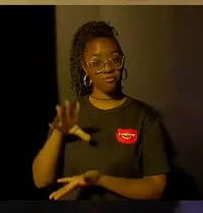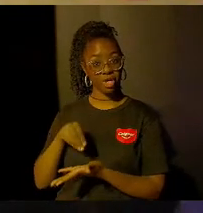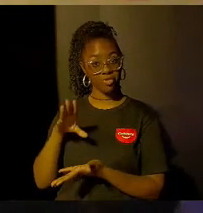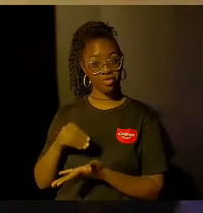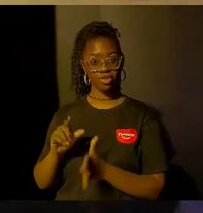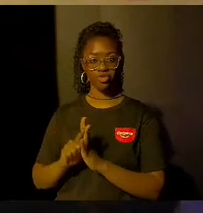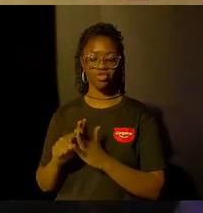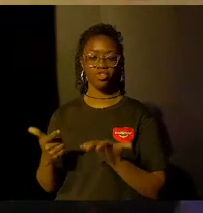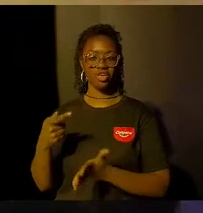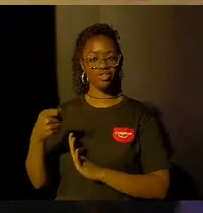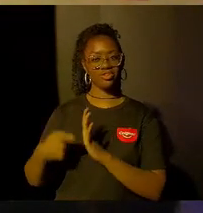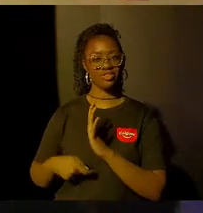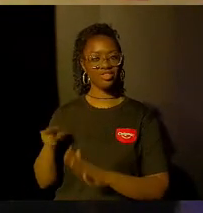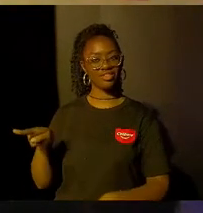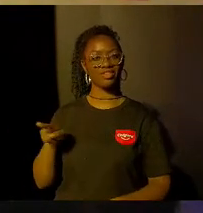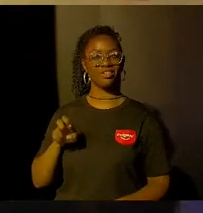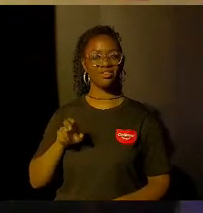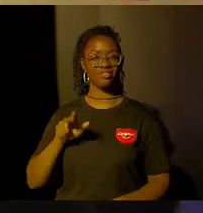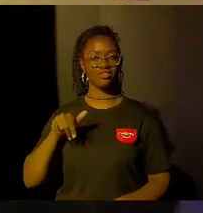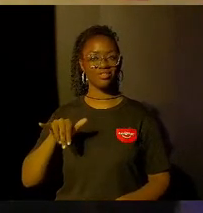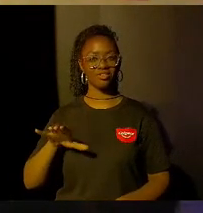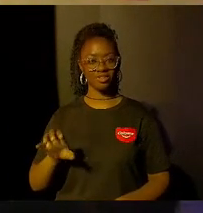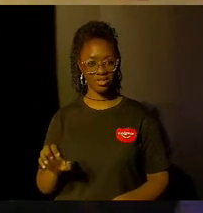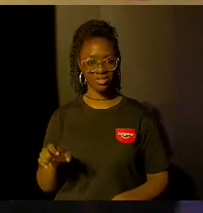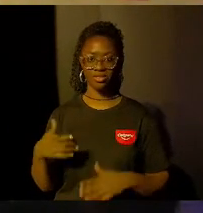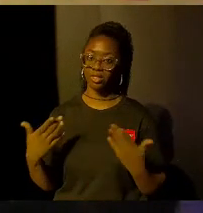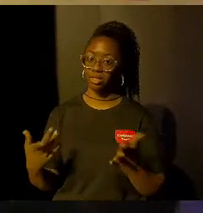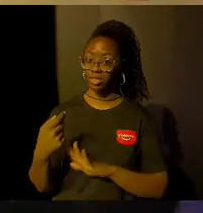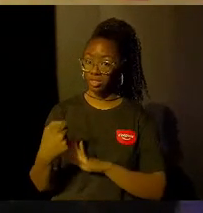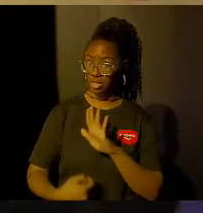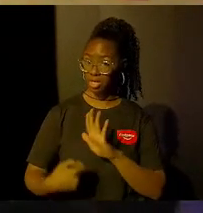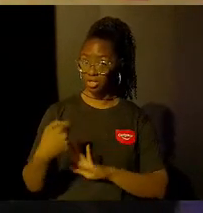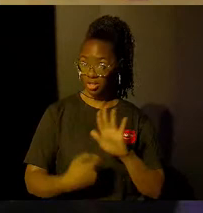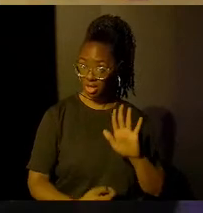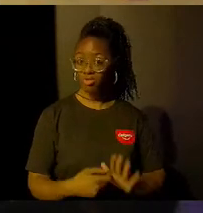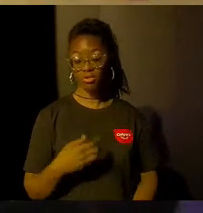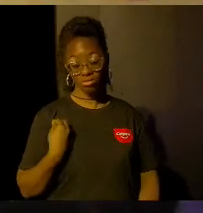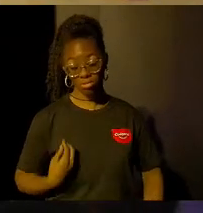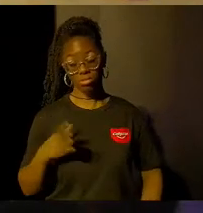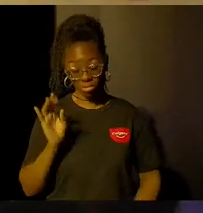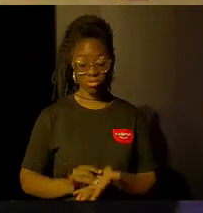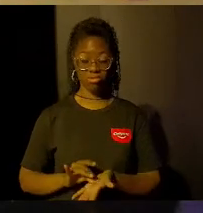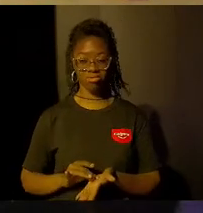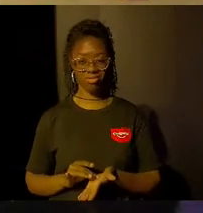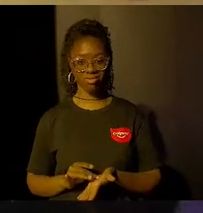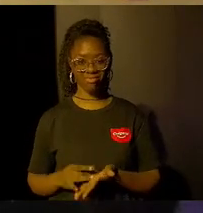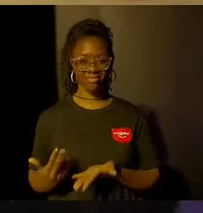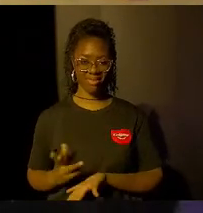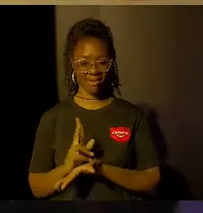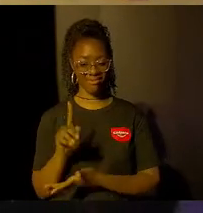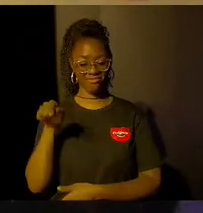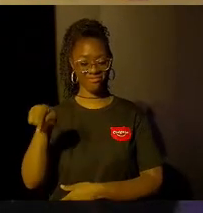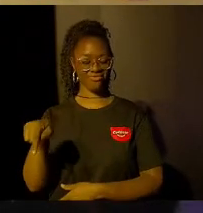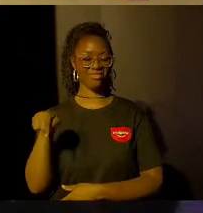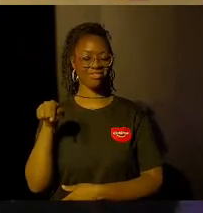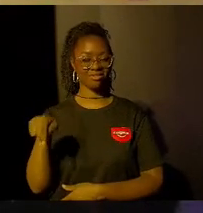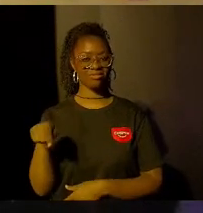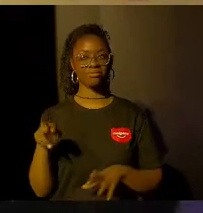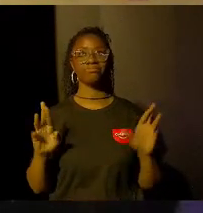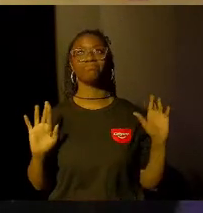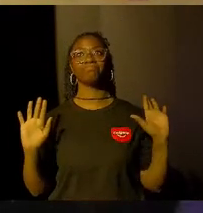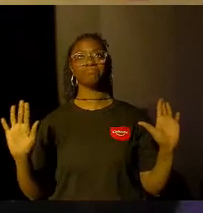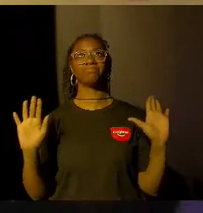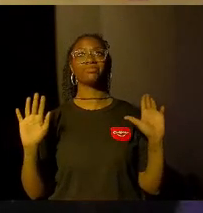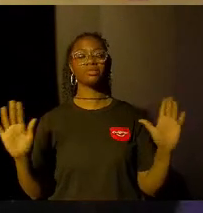do jornal contextos da Eunice então esses textos eles existem Nossa referência tá aí ainda bem